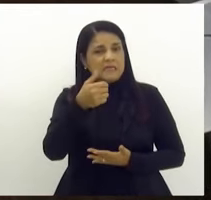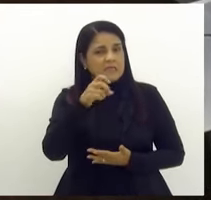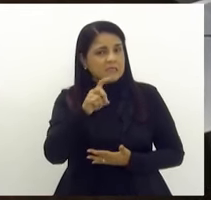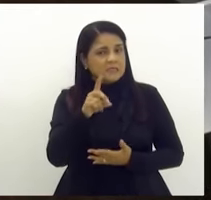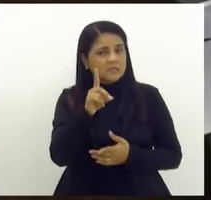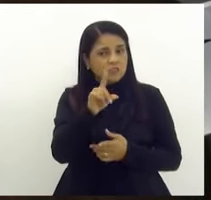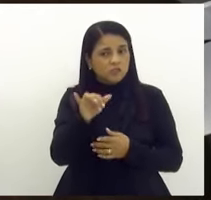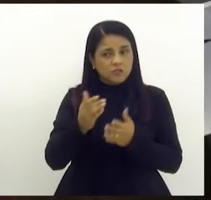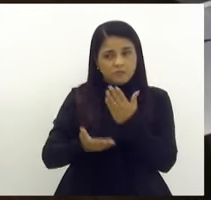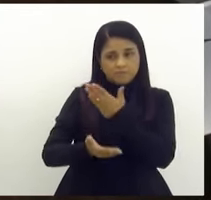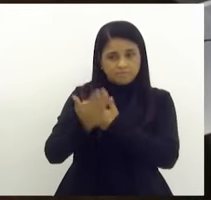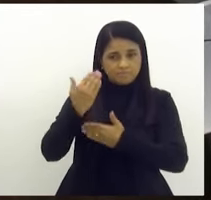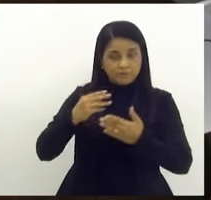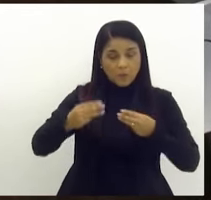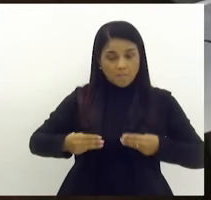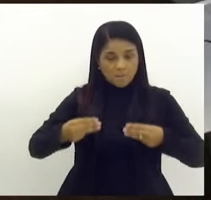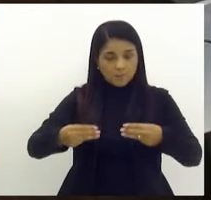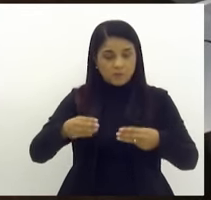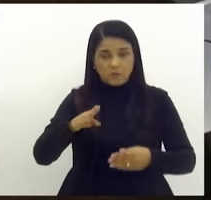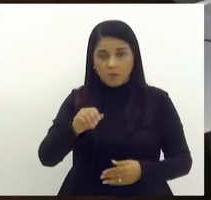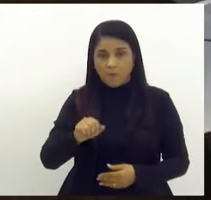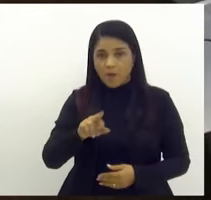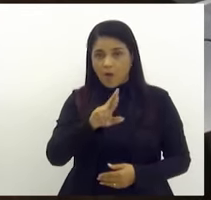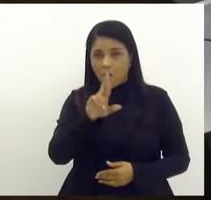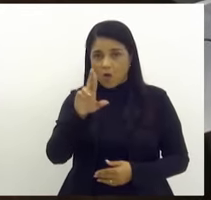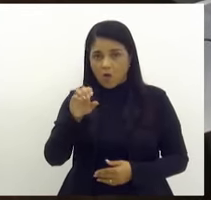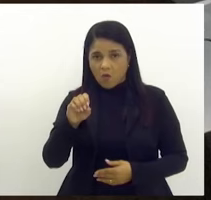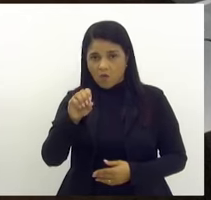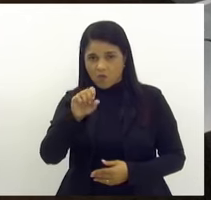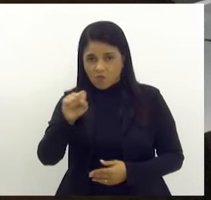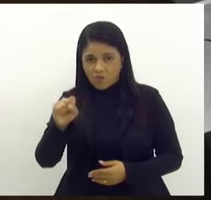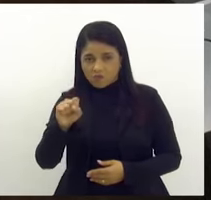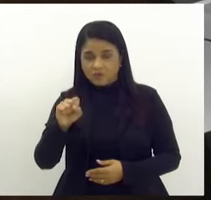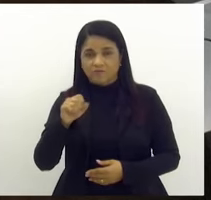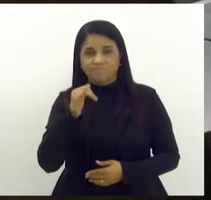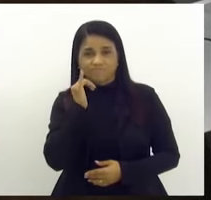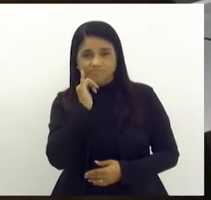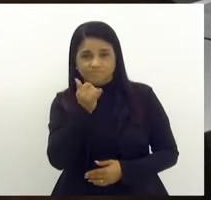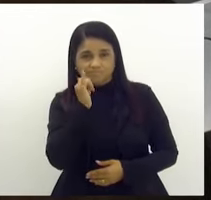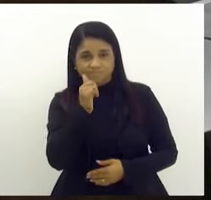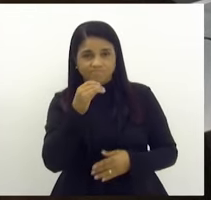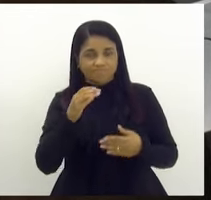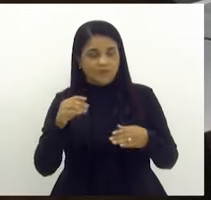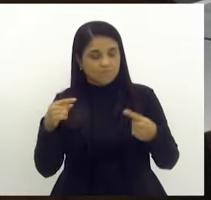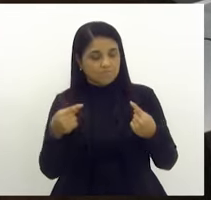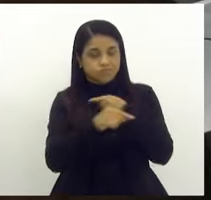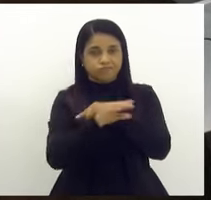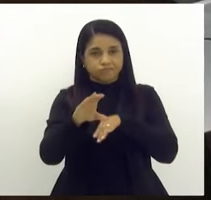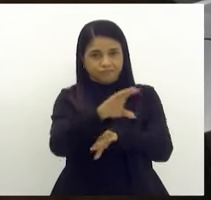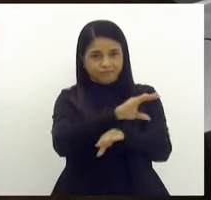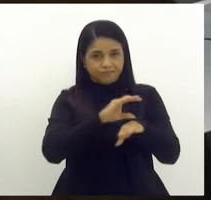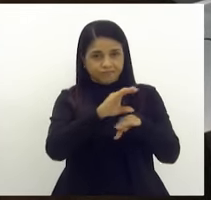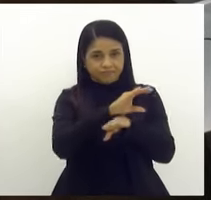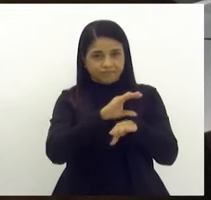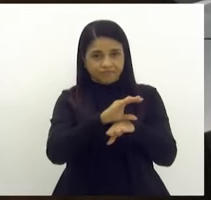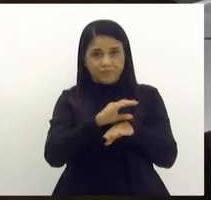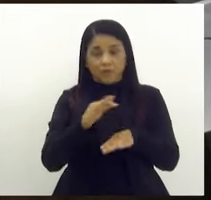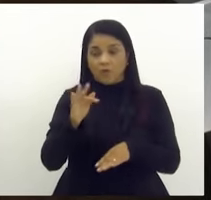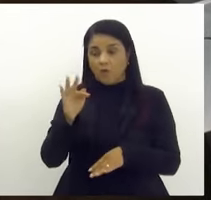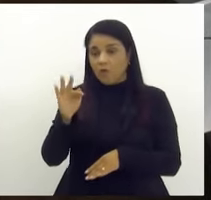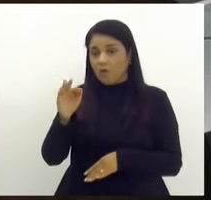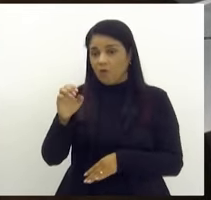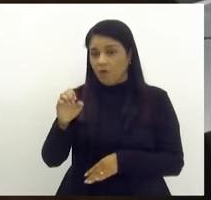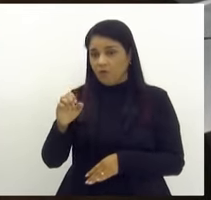atrás Ministro Barroso relator da inconstitucionalidade porque juntar o fef com